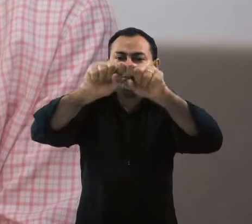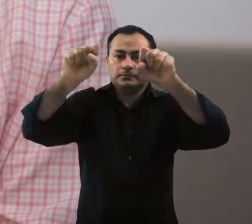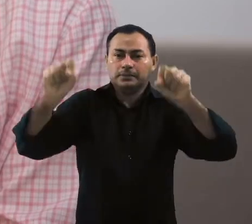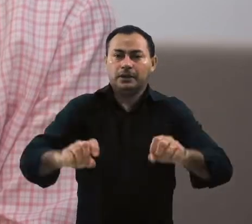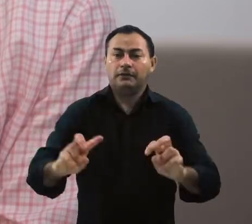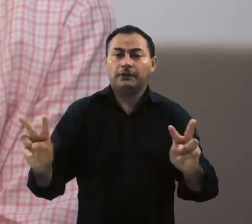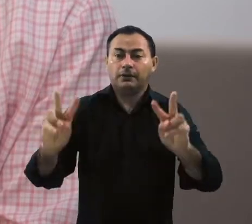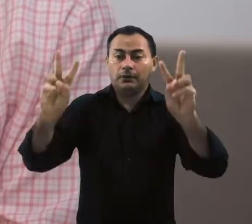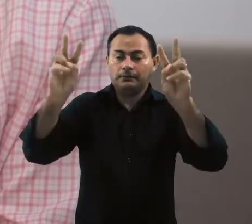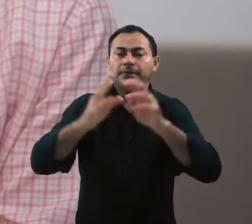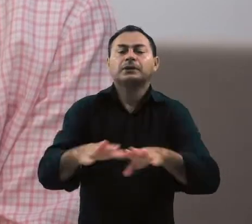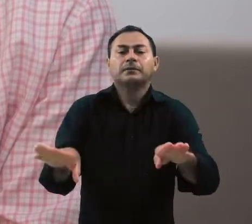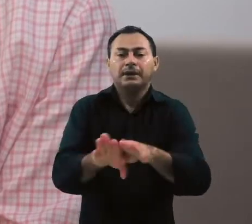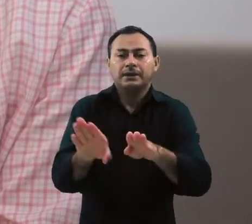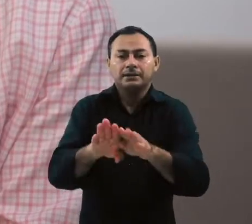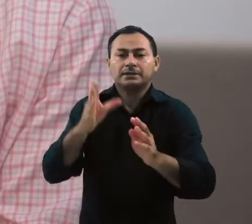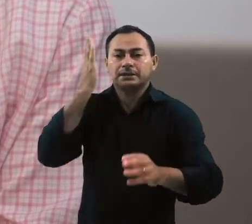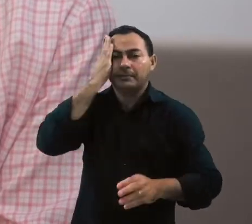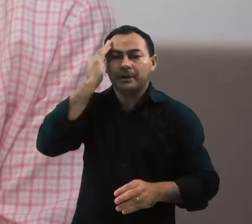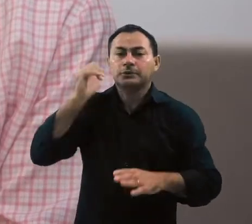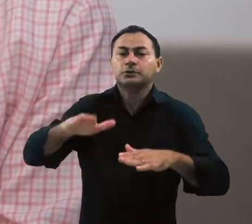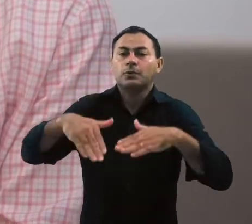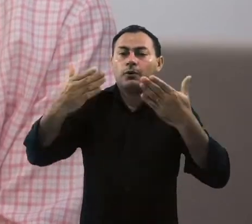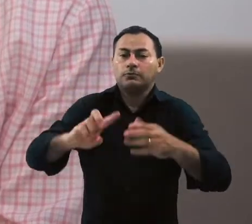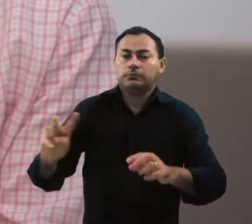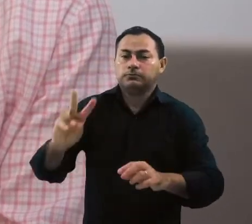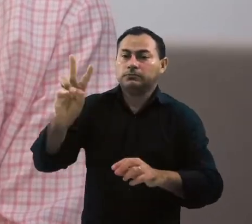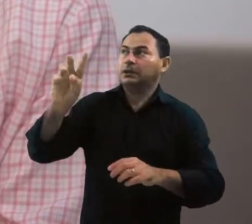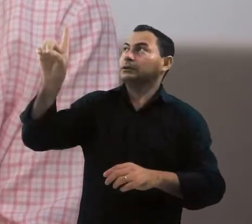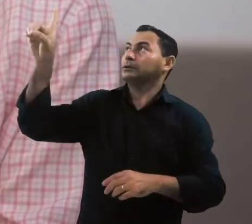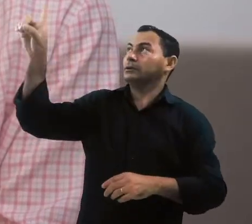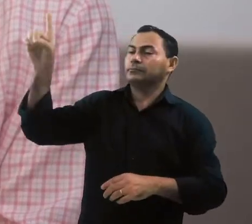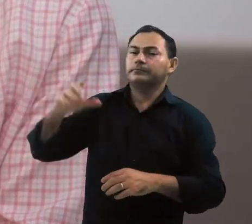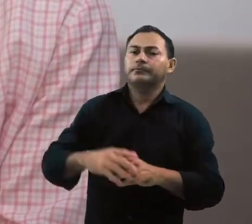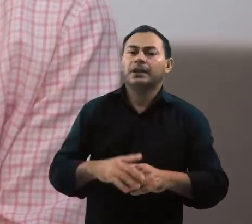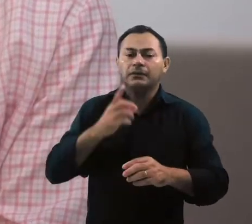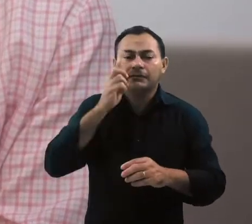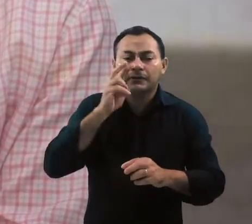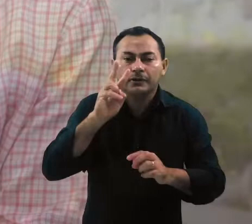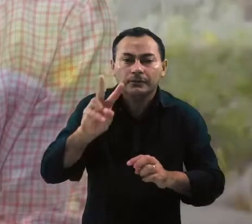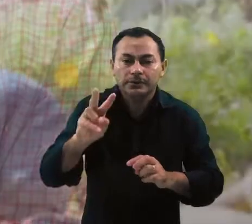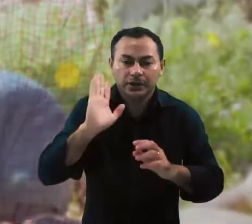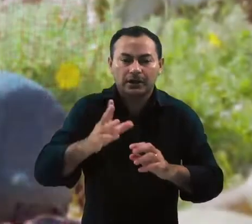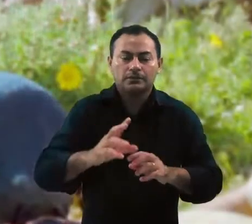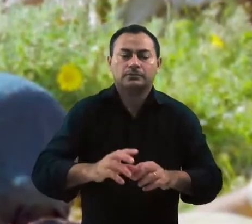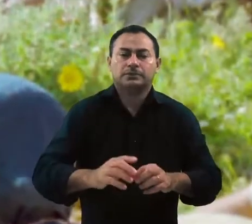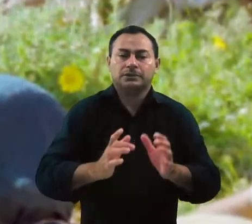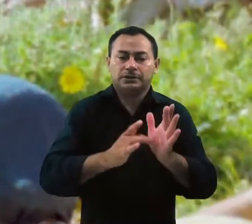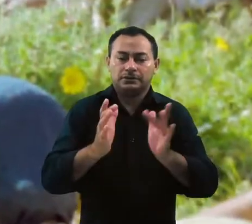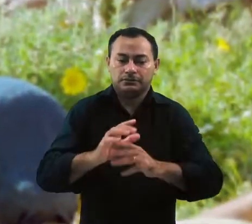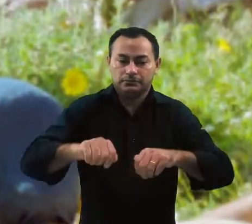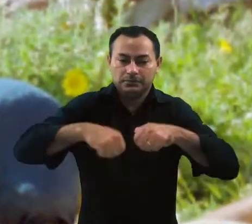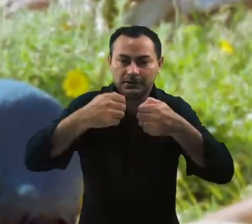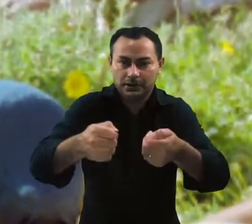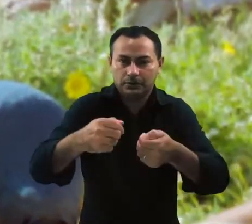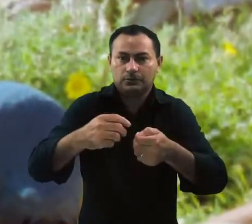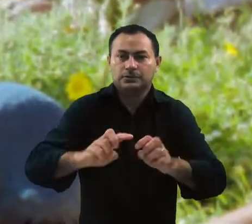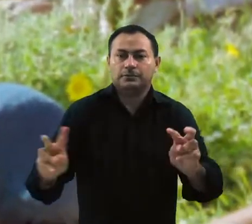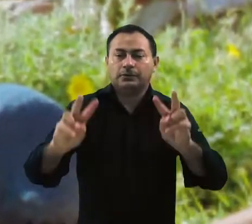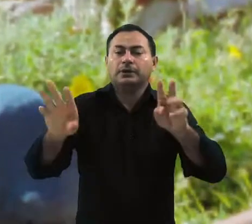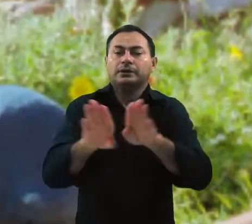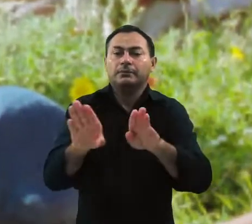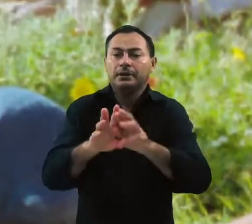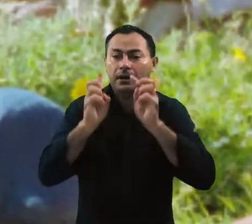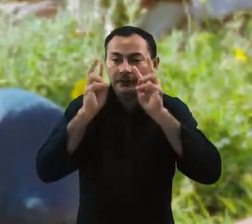descobrimos também quais são os valores de Deus já vimos o valor que Jesus deu a si mesmo e depois do valor que me deu abertura